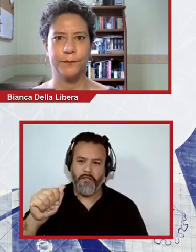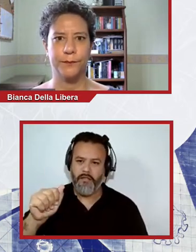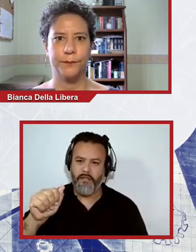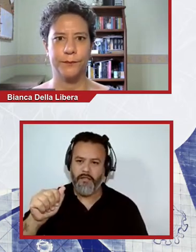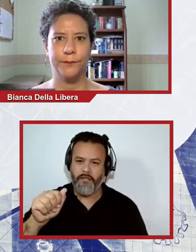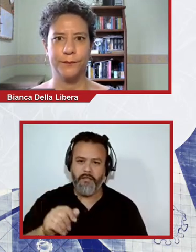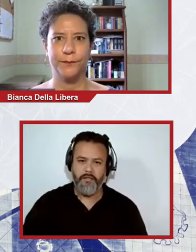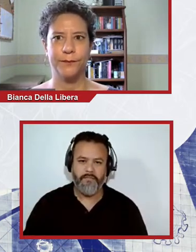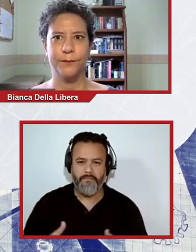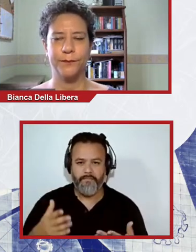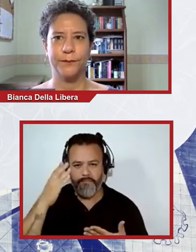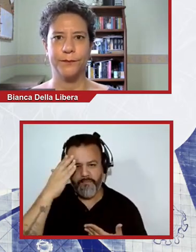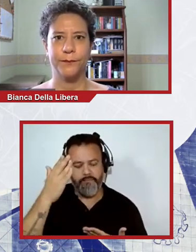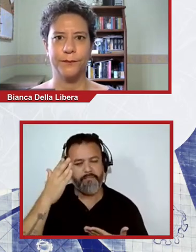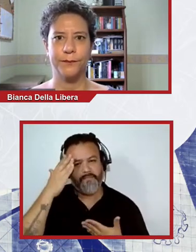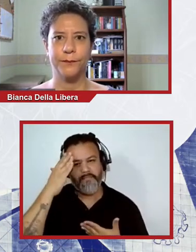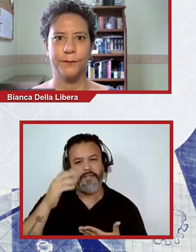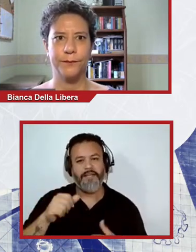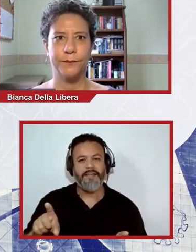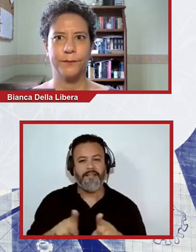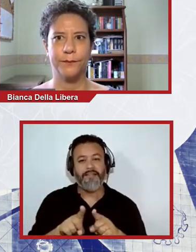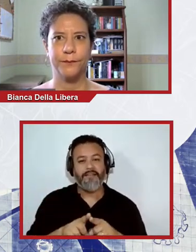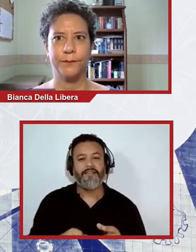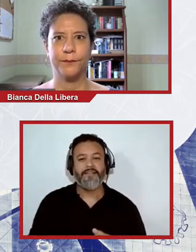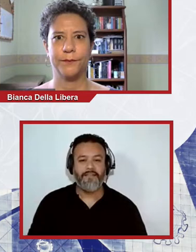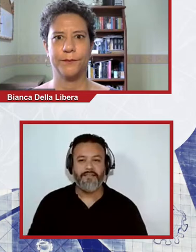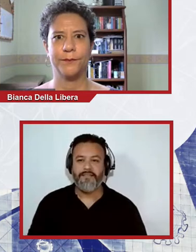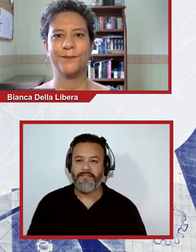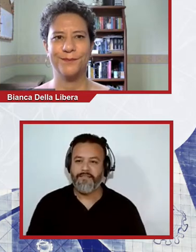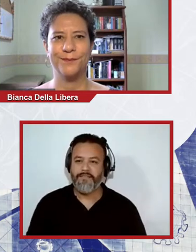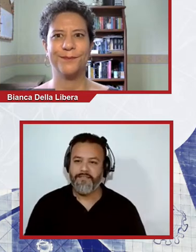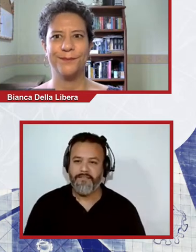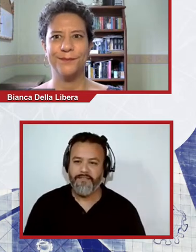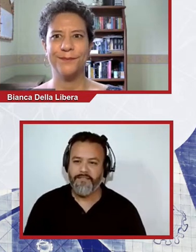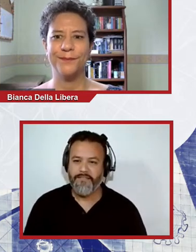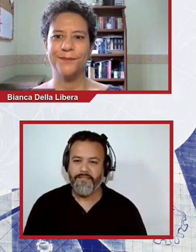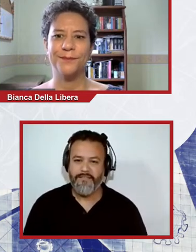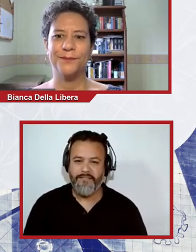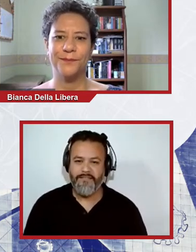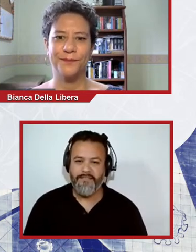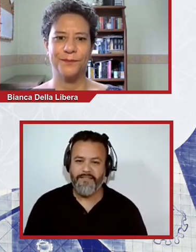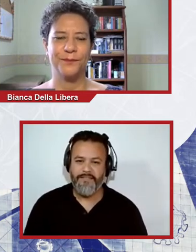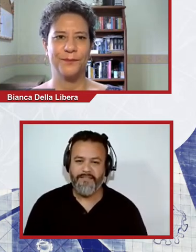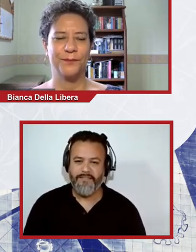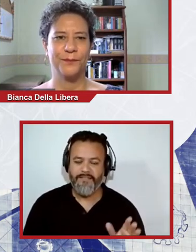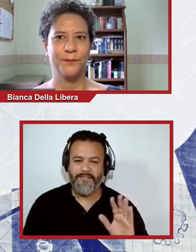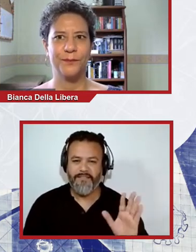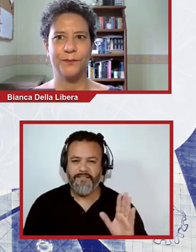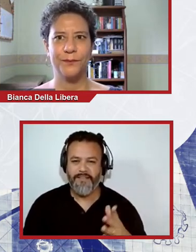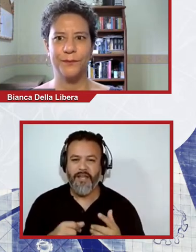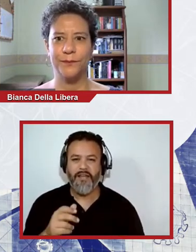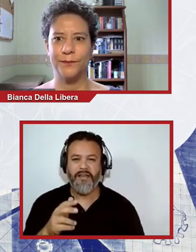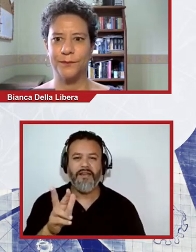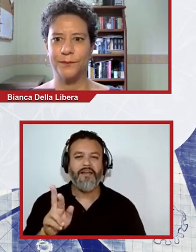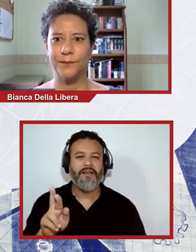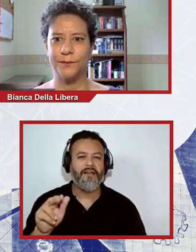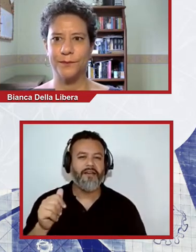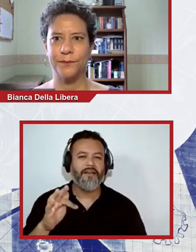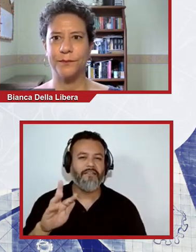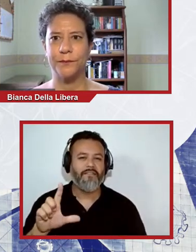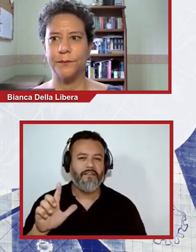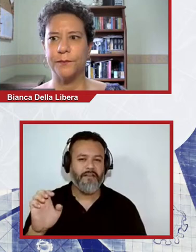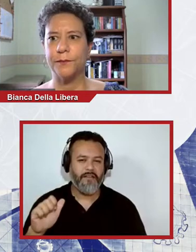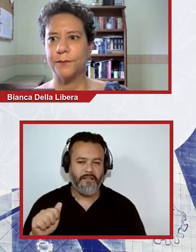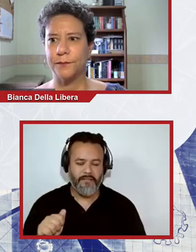Muito obrigado. Né. Rafaela está aparecendo aqui no cantinho da tela. Tá? Oi, Rafaela. É isso, a